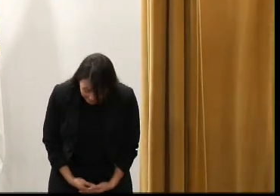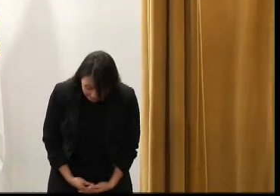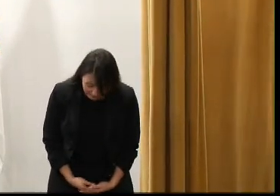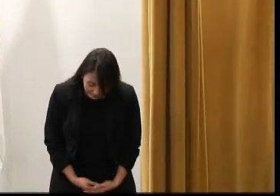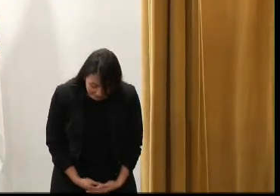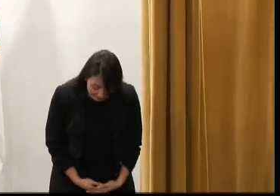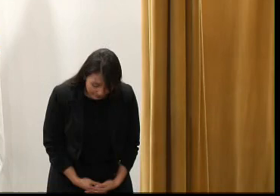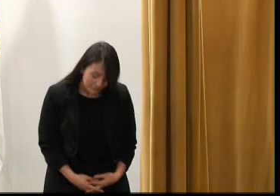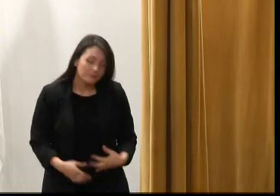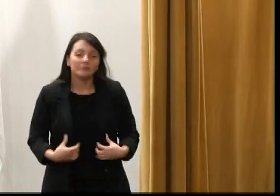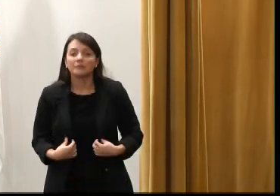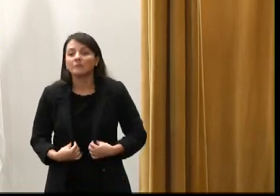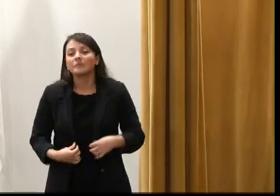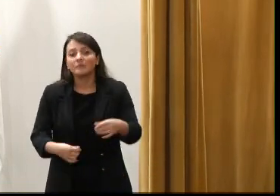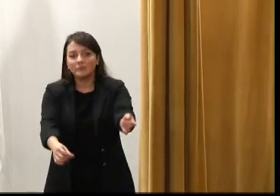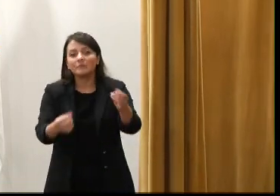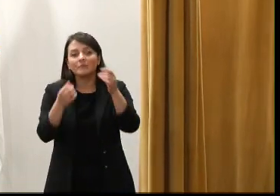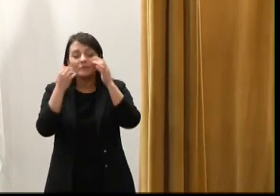Aqui é o quê?